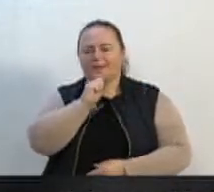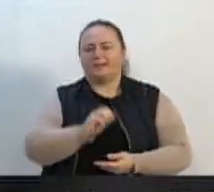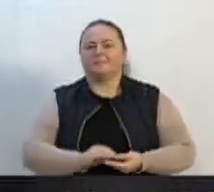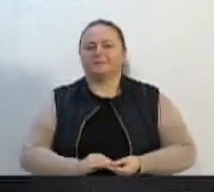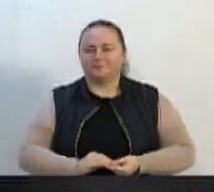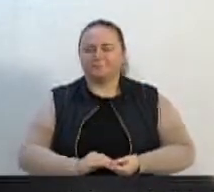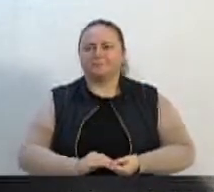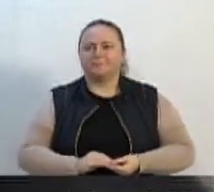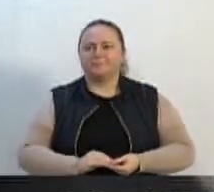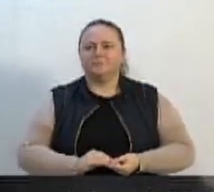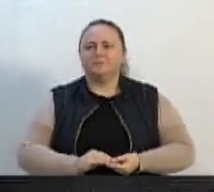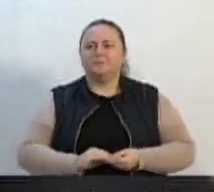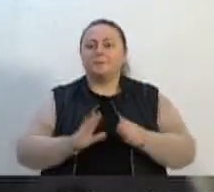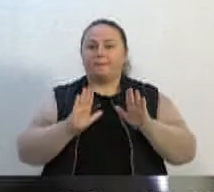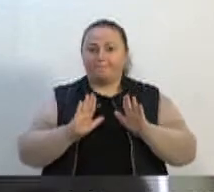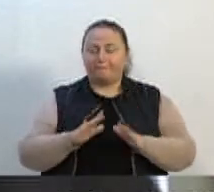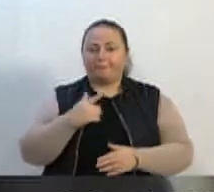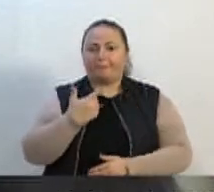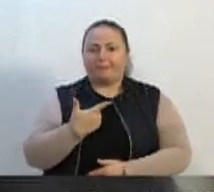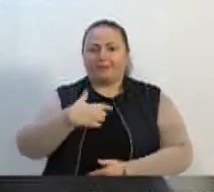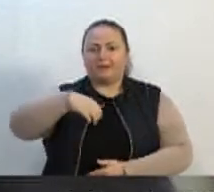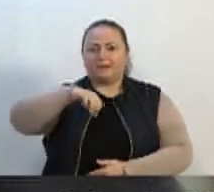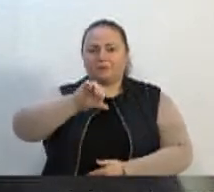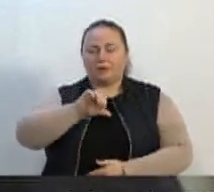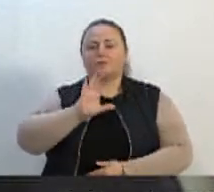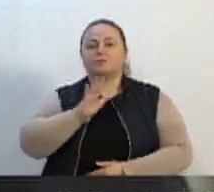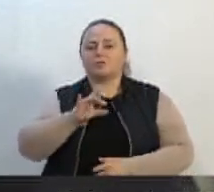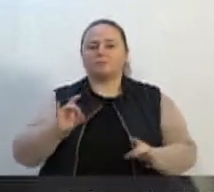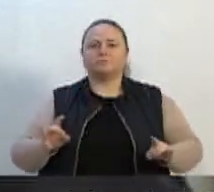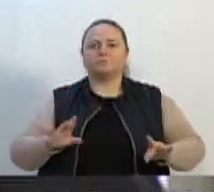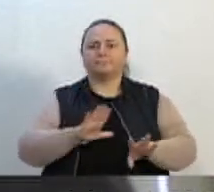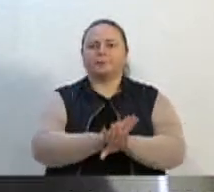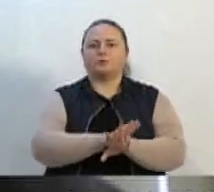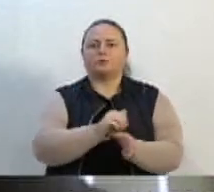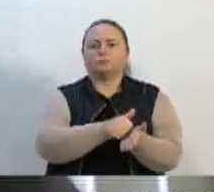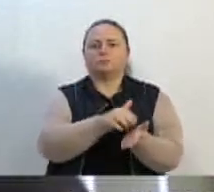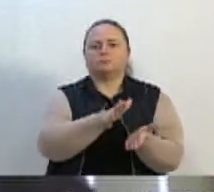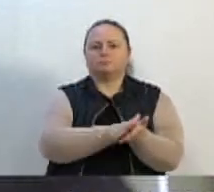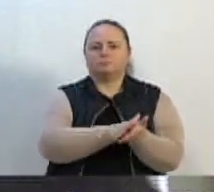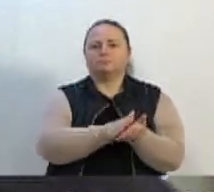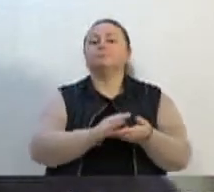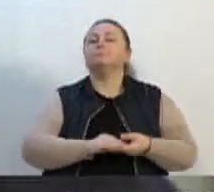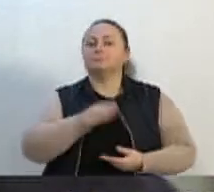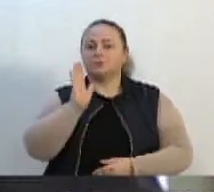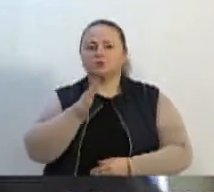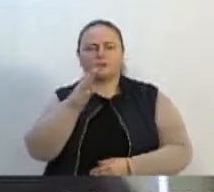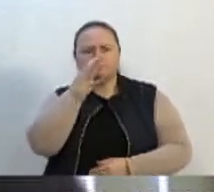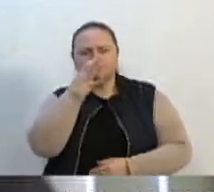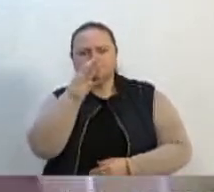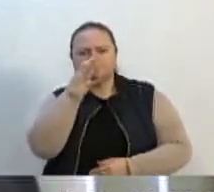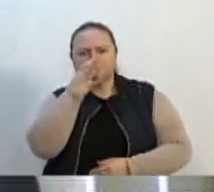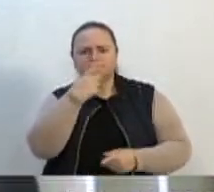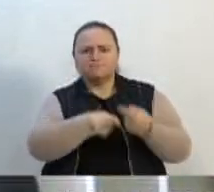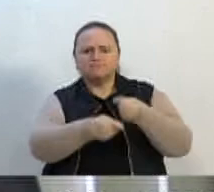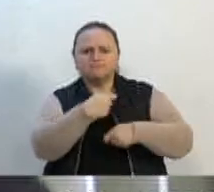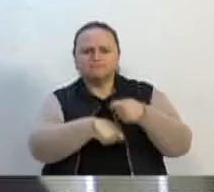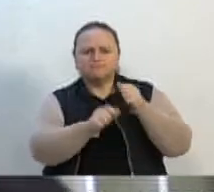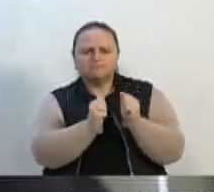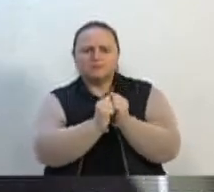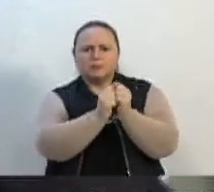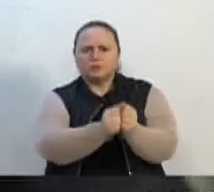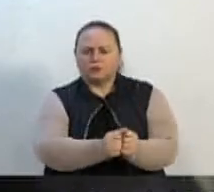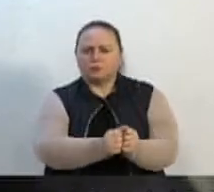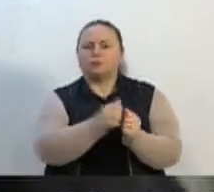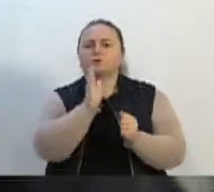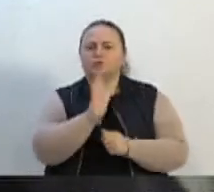dado que 29 casos já foram feitos os autos de infração, já foram, na verdade, resolvidos administrativamente e foram encaminhados os